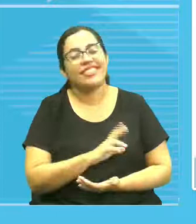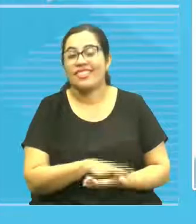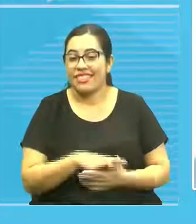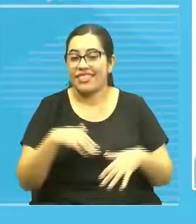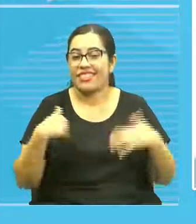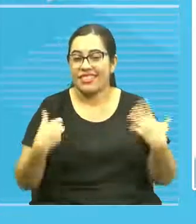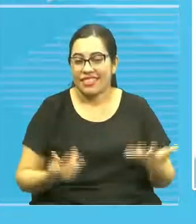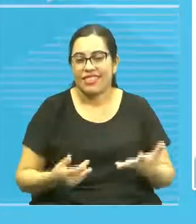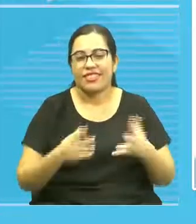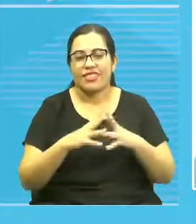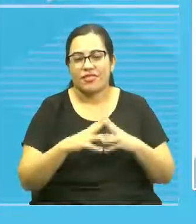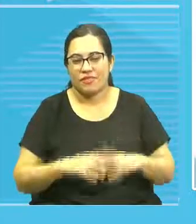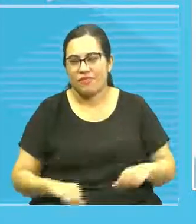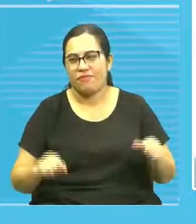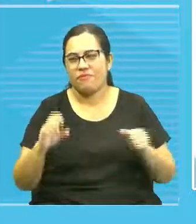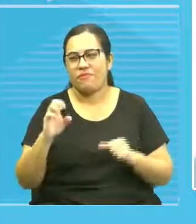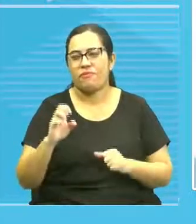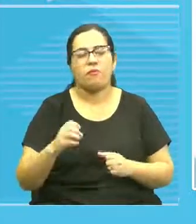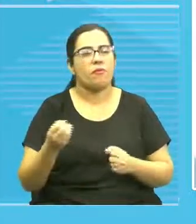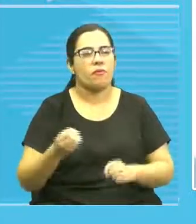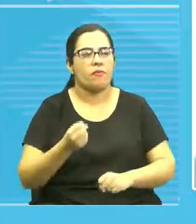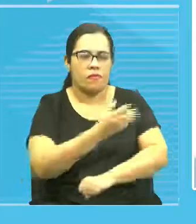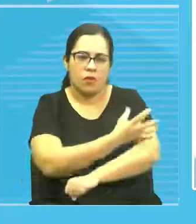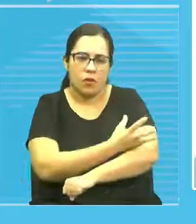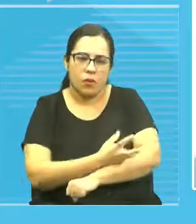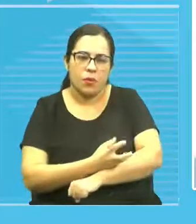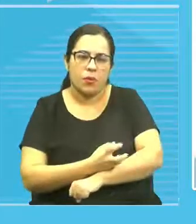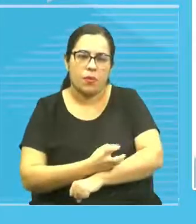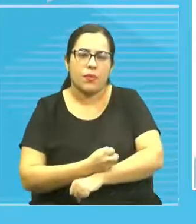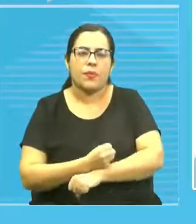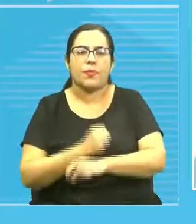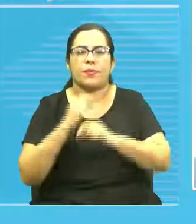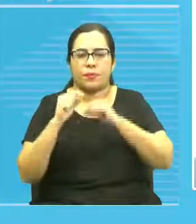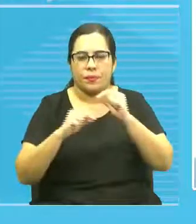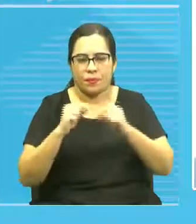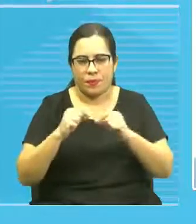Na dissolução endotérmica, eu vou mostrar aqui pra vocês.